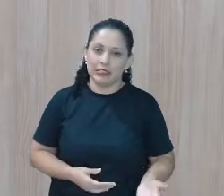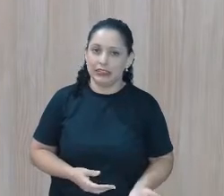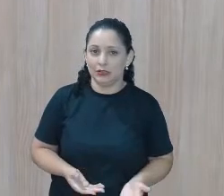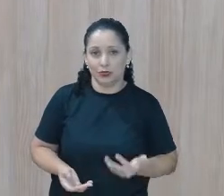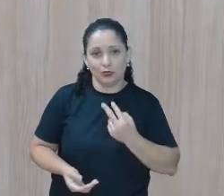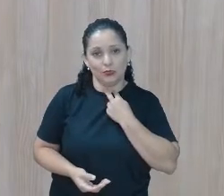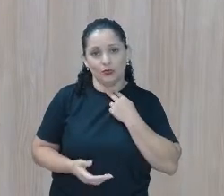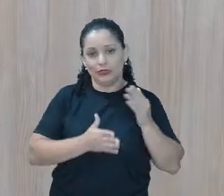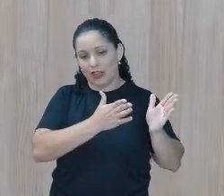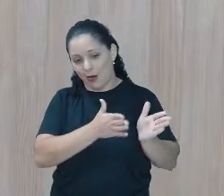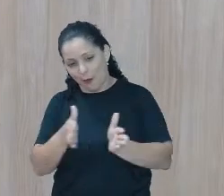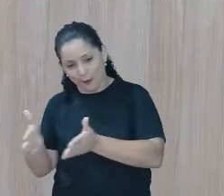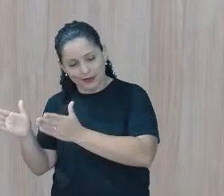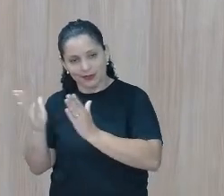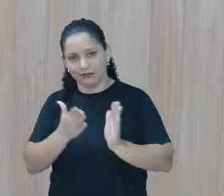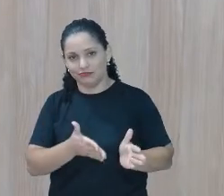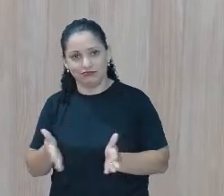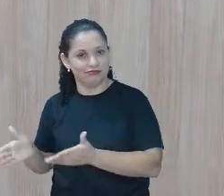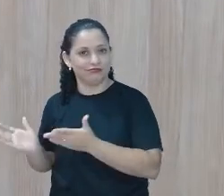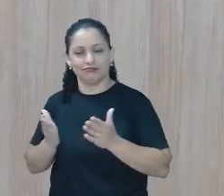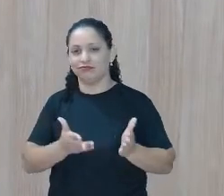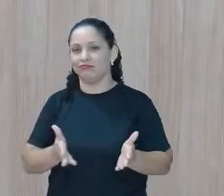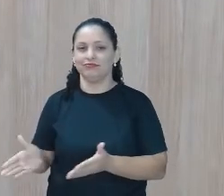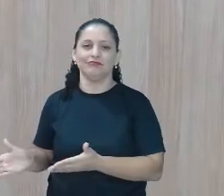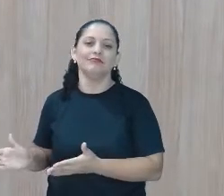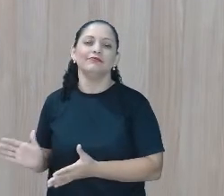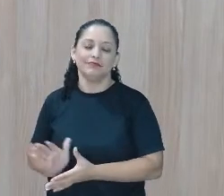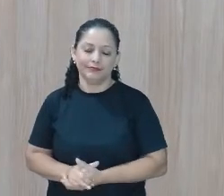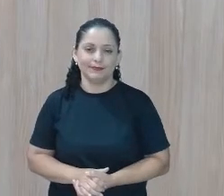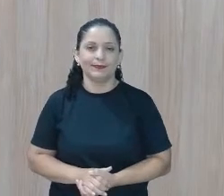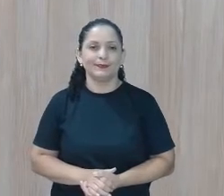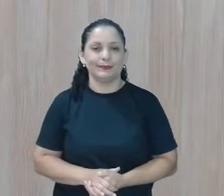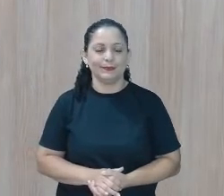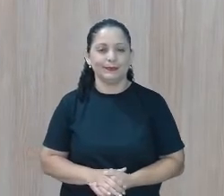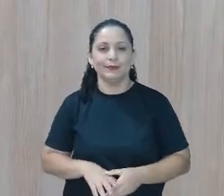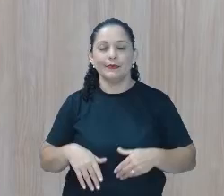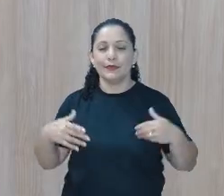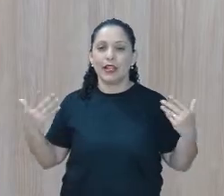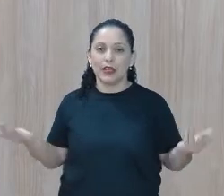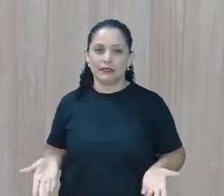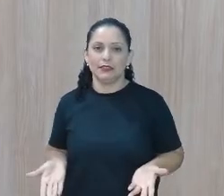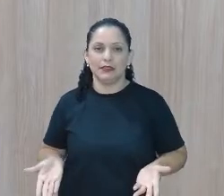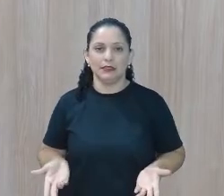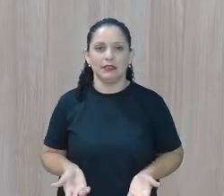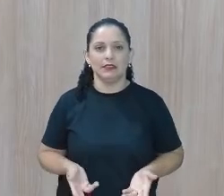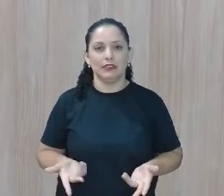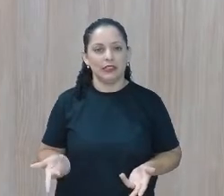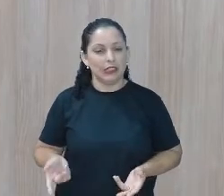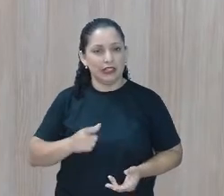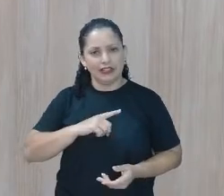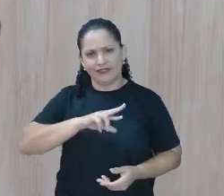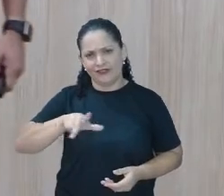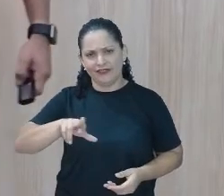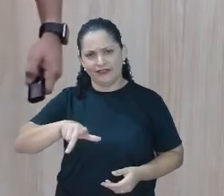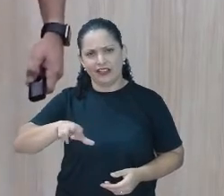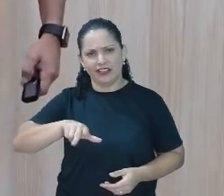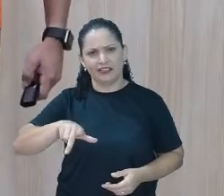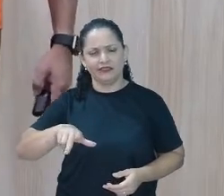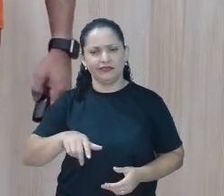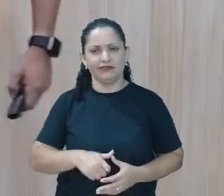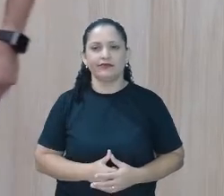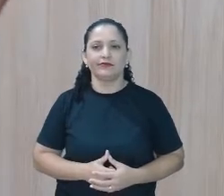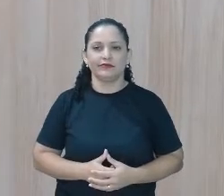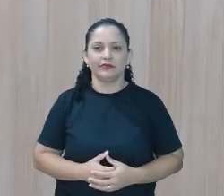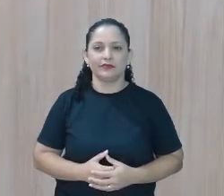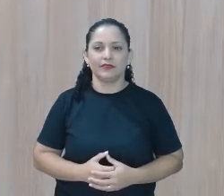tinha aumentado, certo, esses valores de forma proporcional. E aí não seriam grandezas aí diretamente